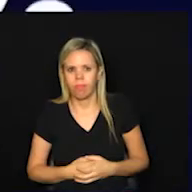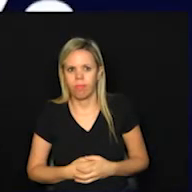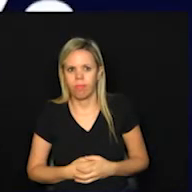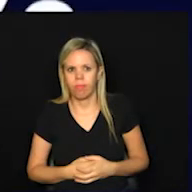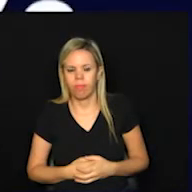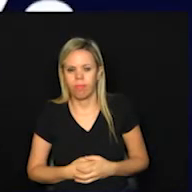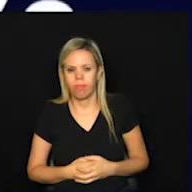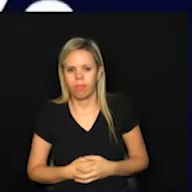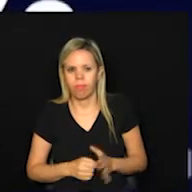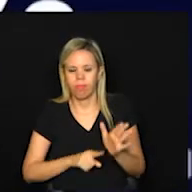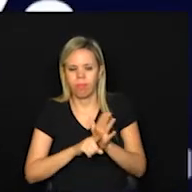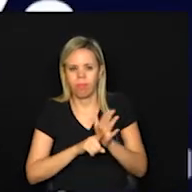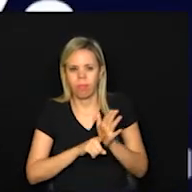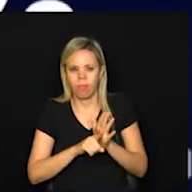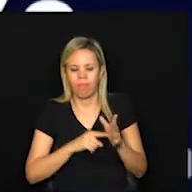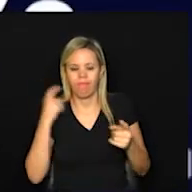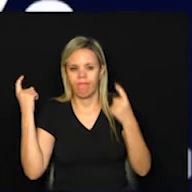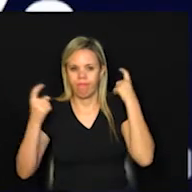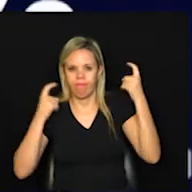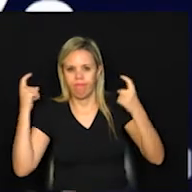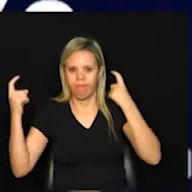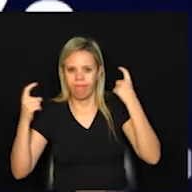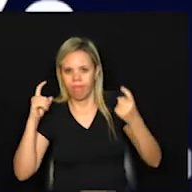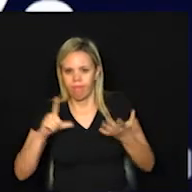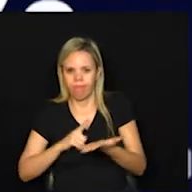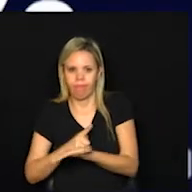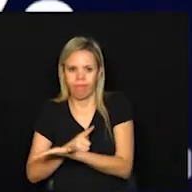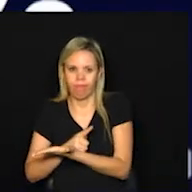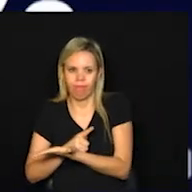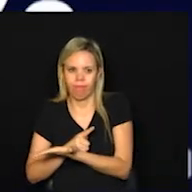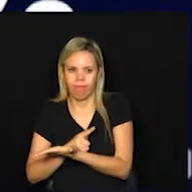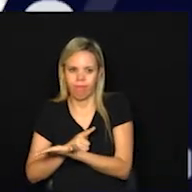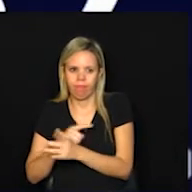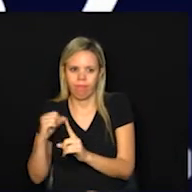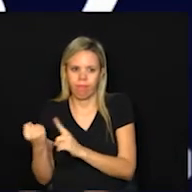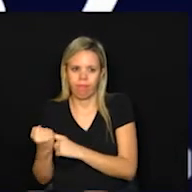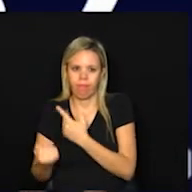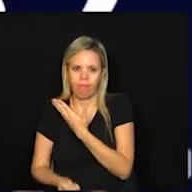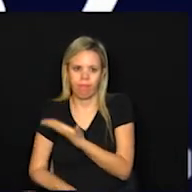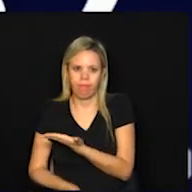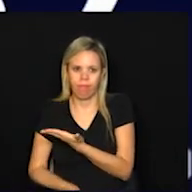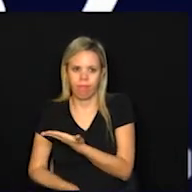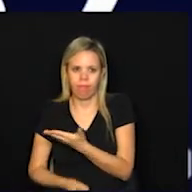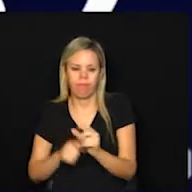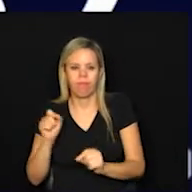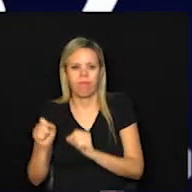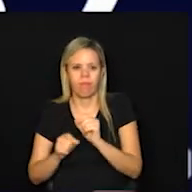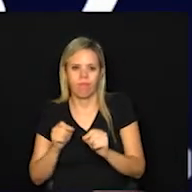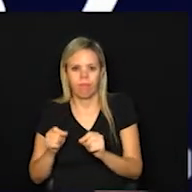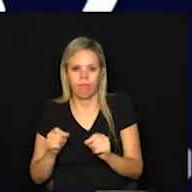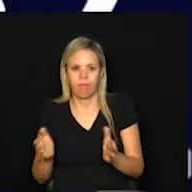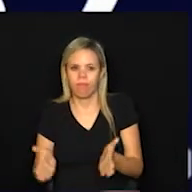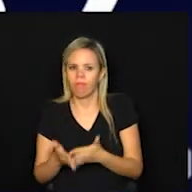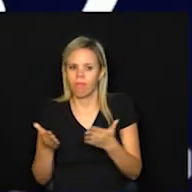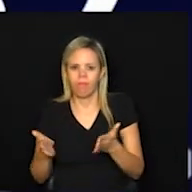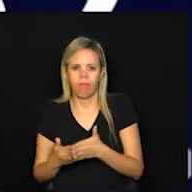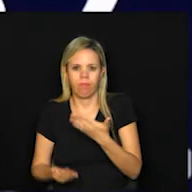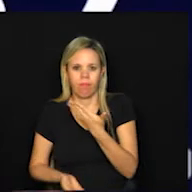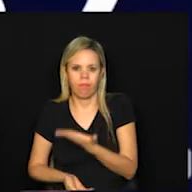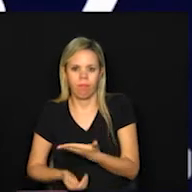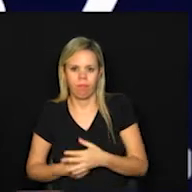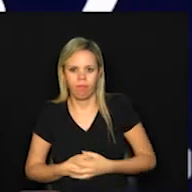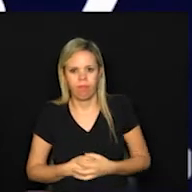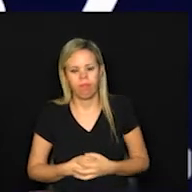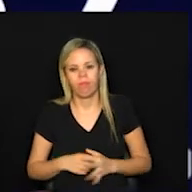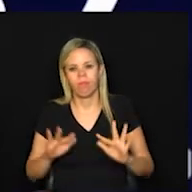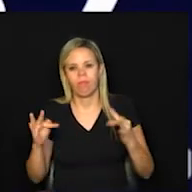E aí vem o dado mais preocupante que nós temos aqui na assistência social, que é a situação de extrema pobreza.